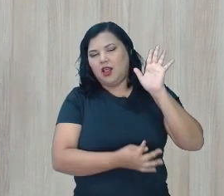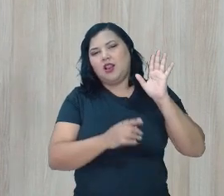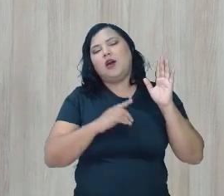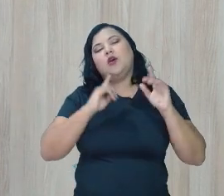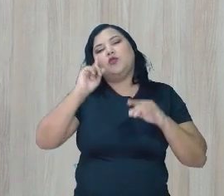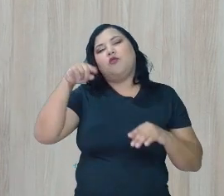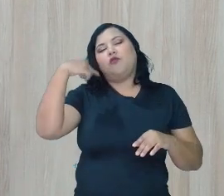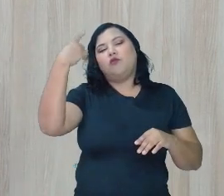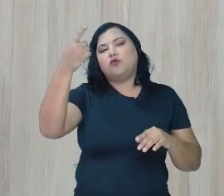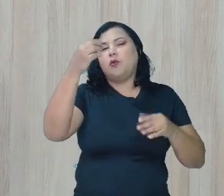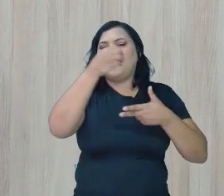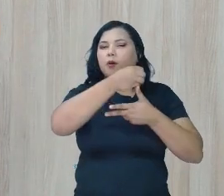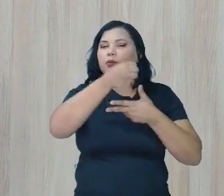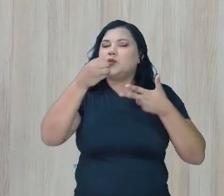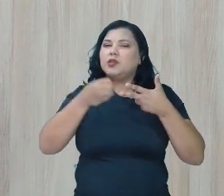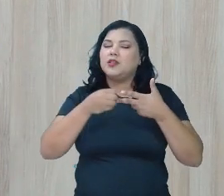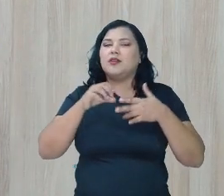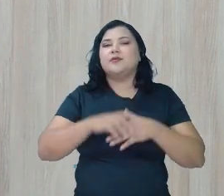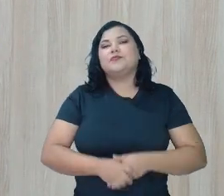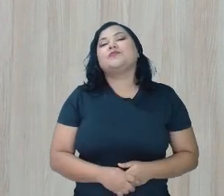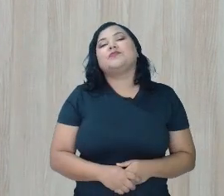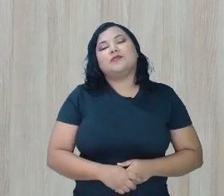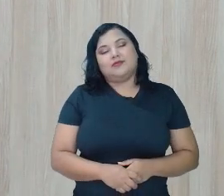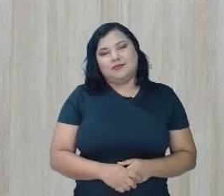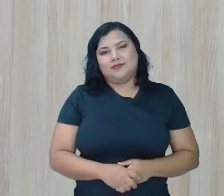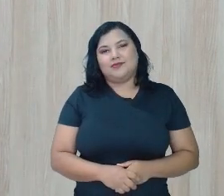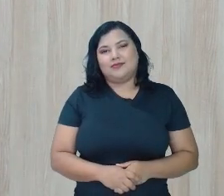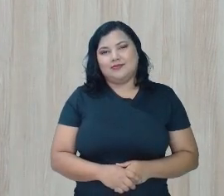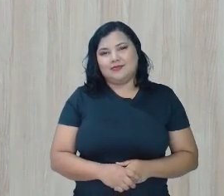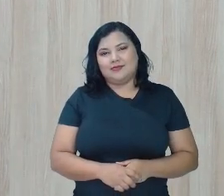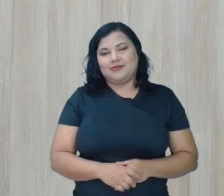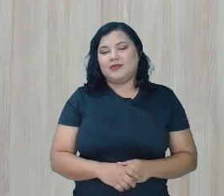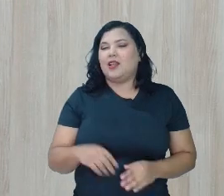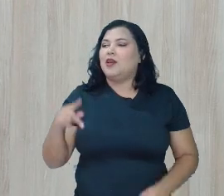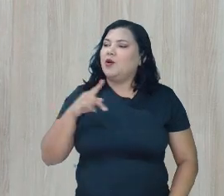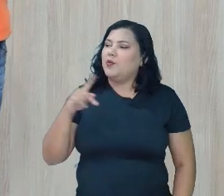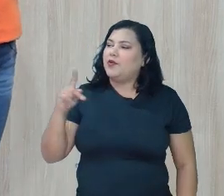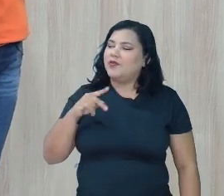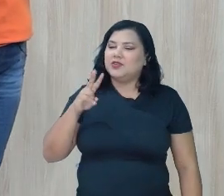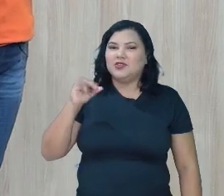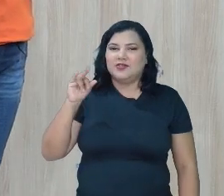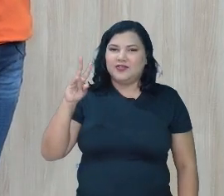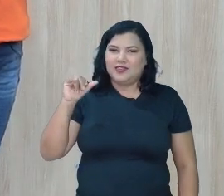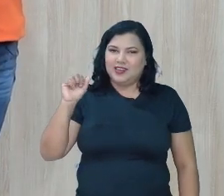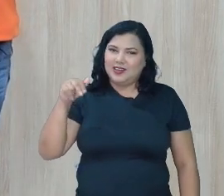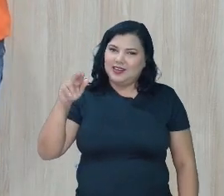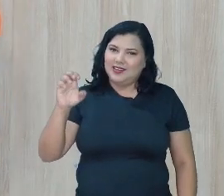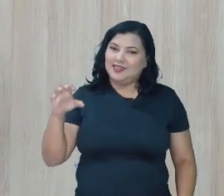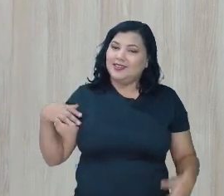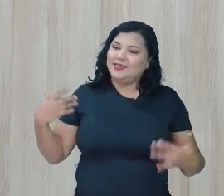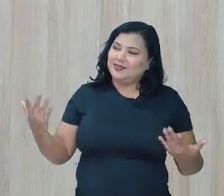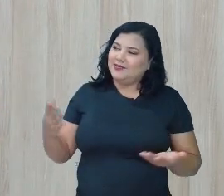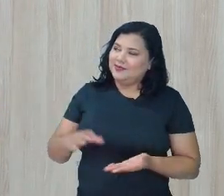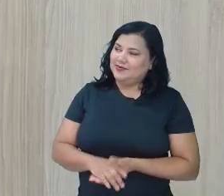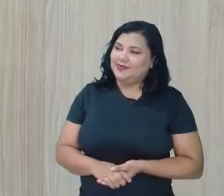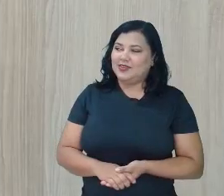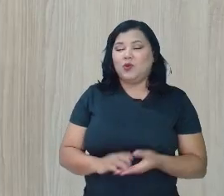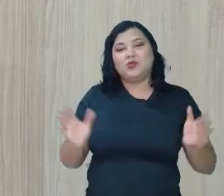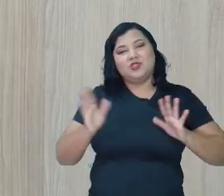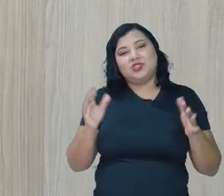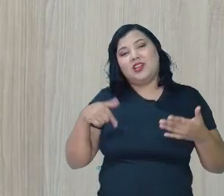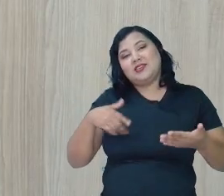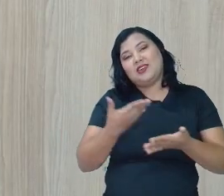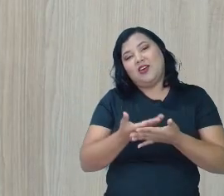no futuro do Enem, tá? Fica a dica para vocês. Professora Viviane, e aí? Oi, gente, a